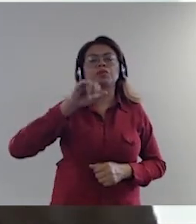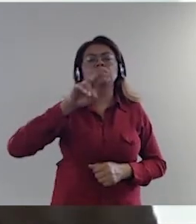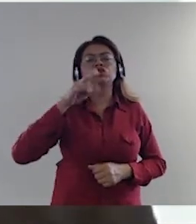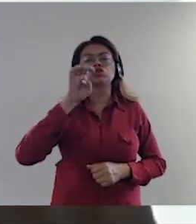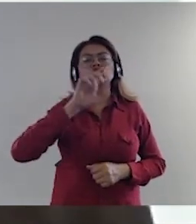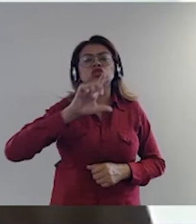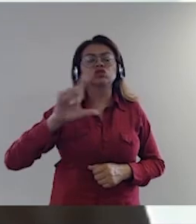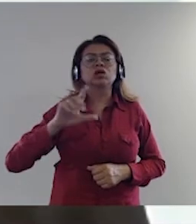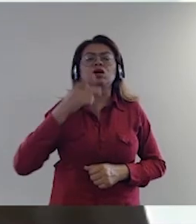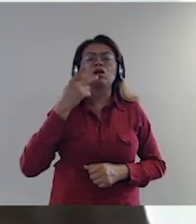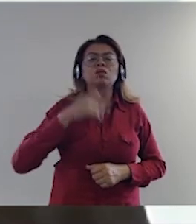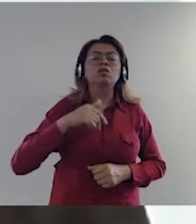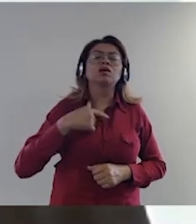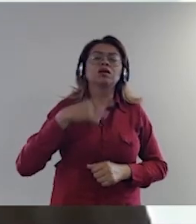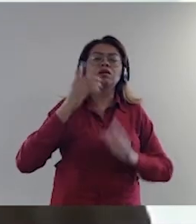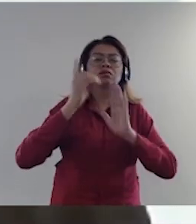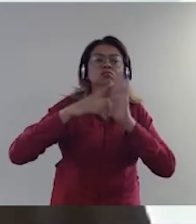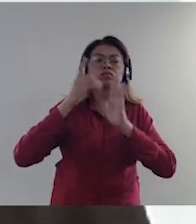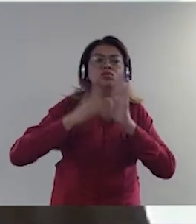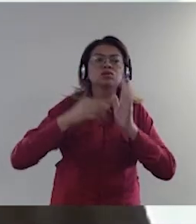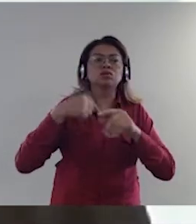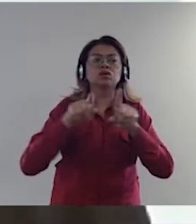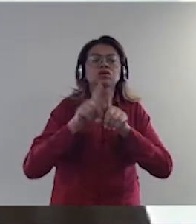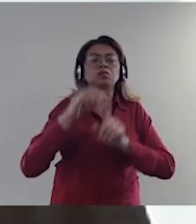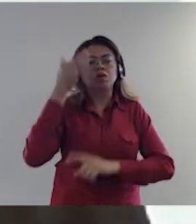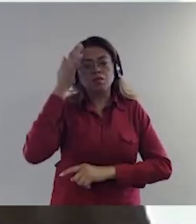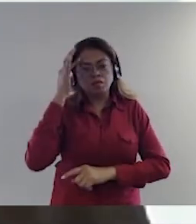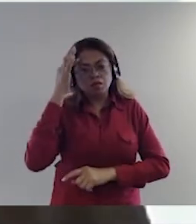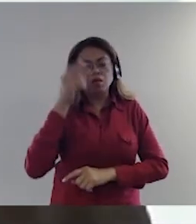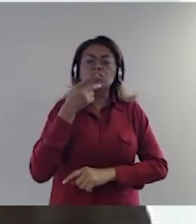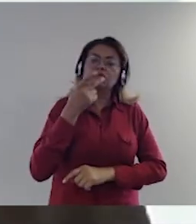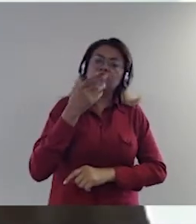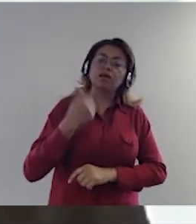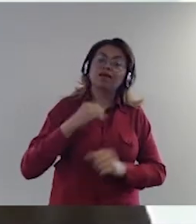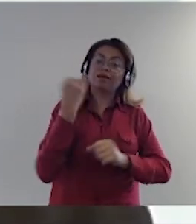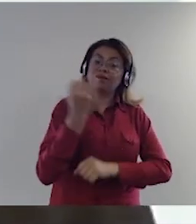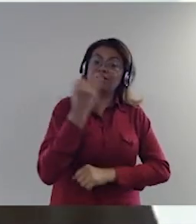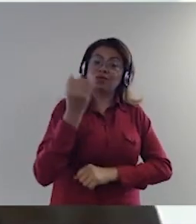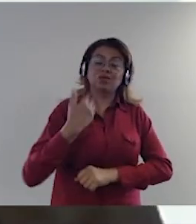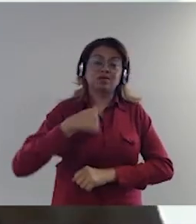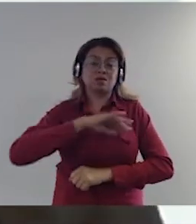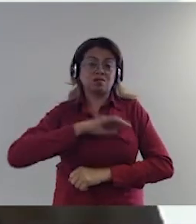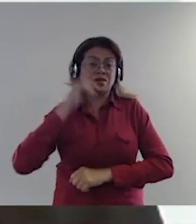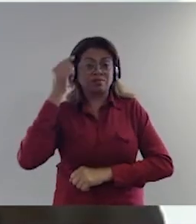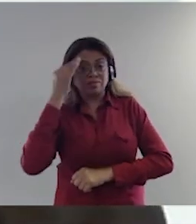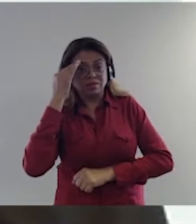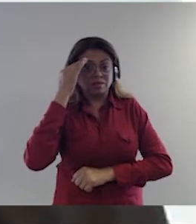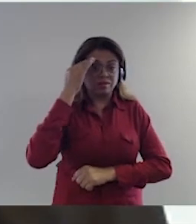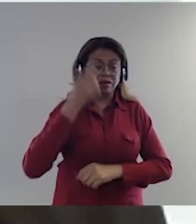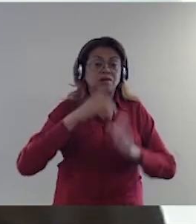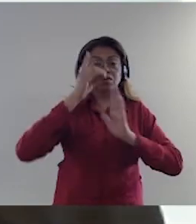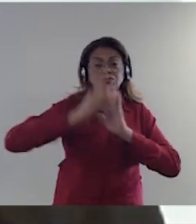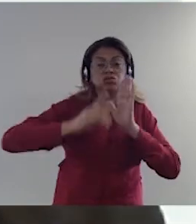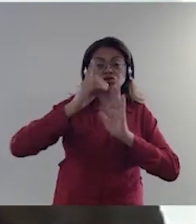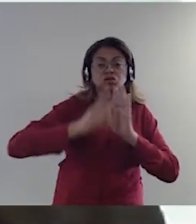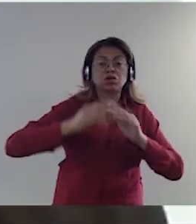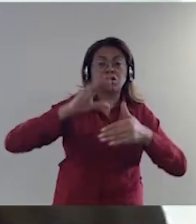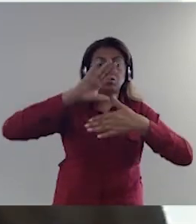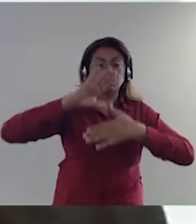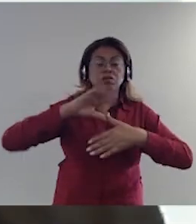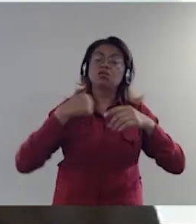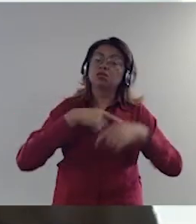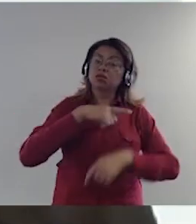jurista e um filósofo do direito também, que diz que é necessário que a gente entenda que o direito ocidental tem